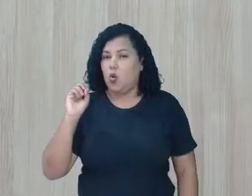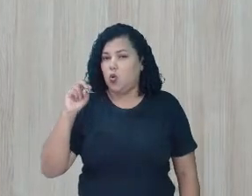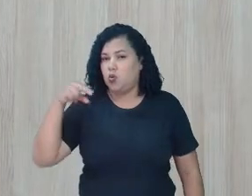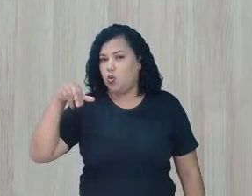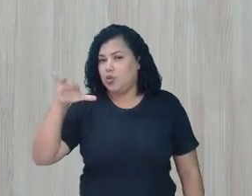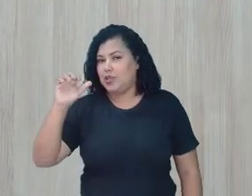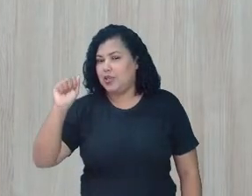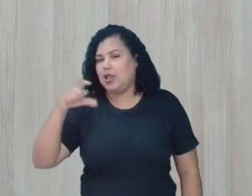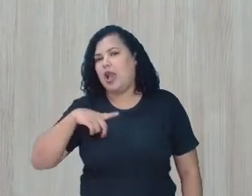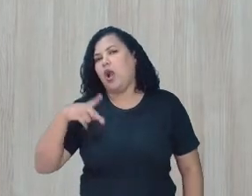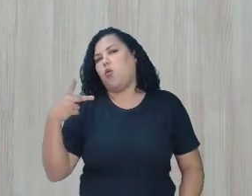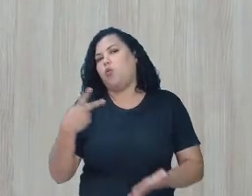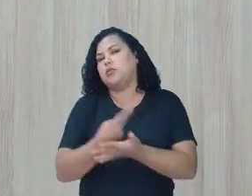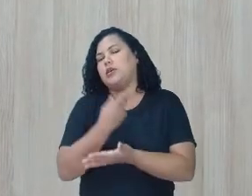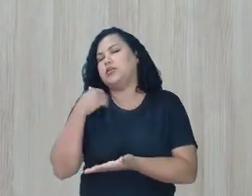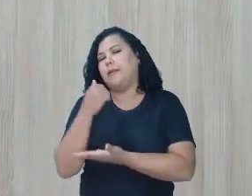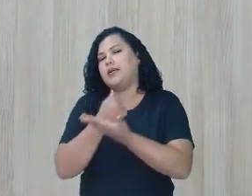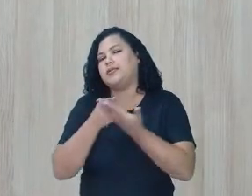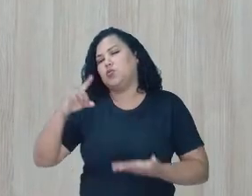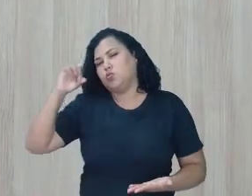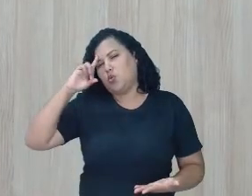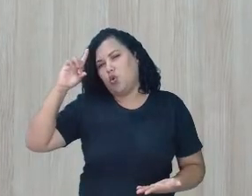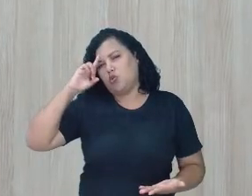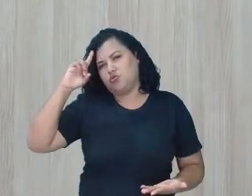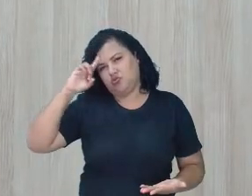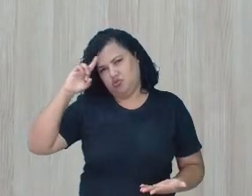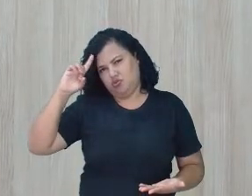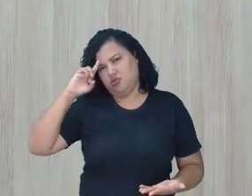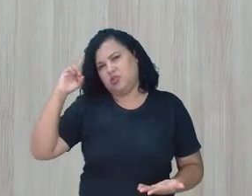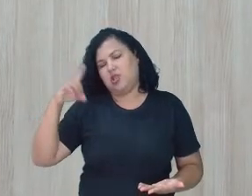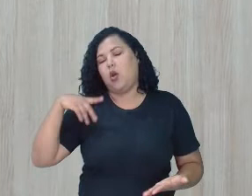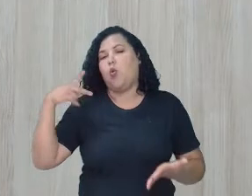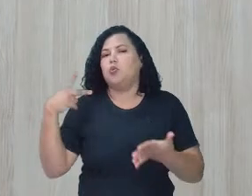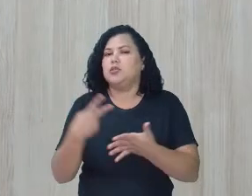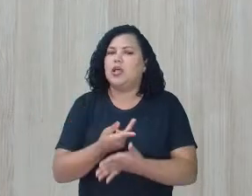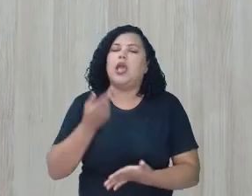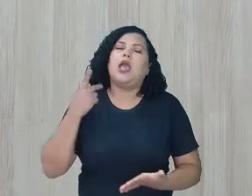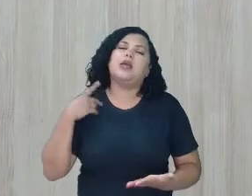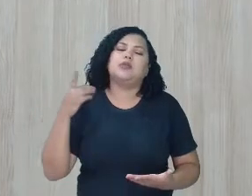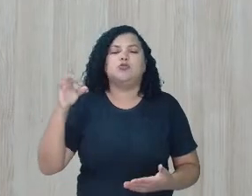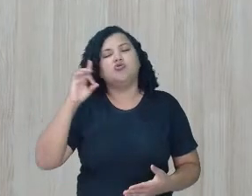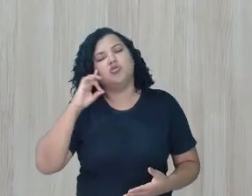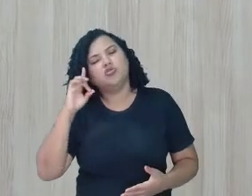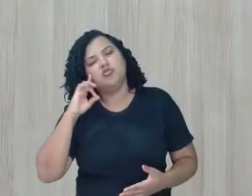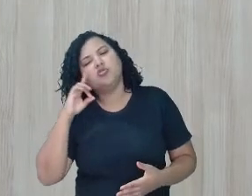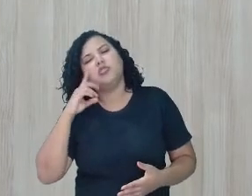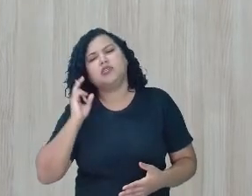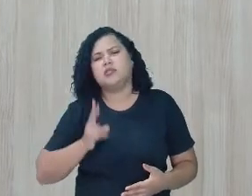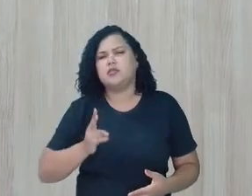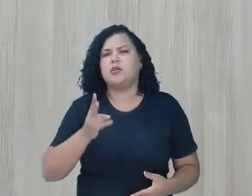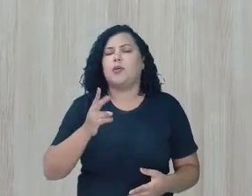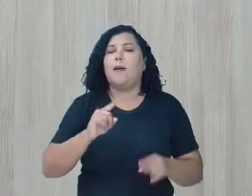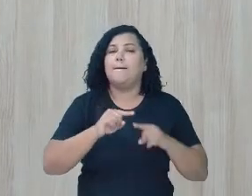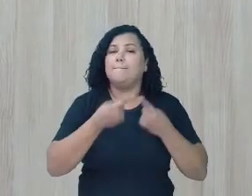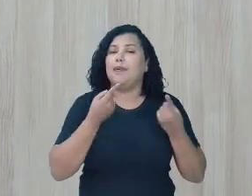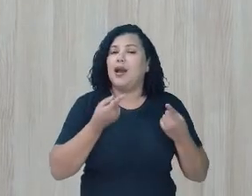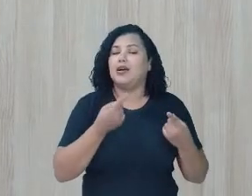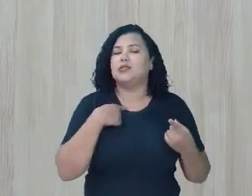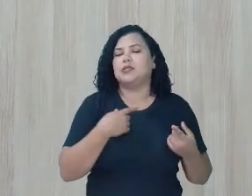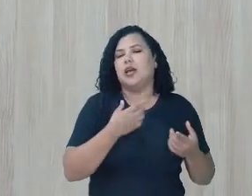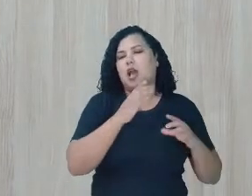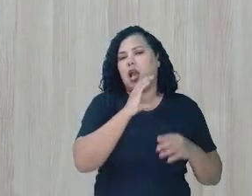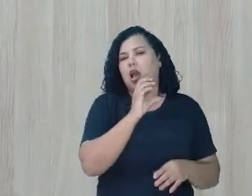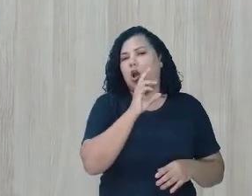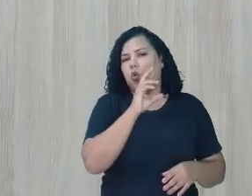que acontece baseado no nosso dia a dia, ou seja, está acontecendo ali na vida cotidiana com uma certa frequência. Já a